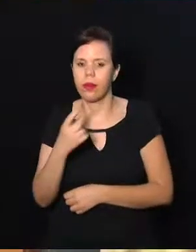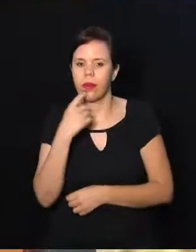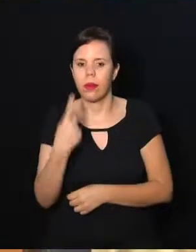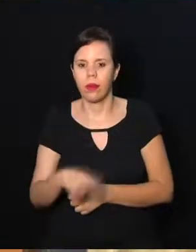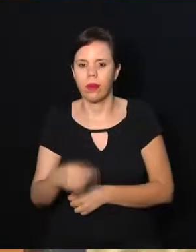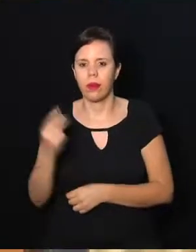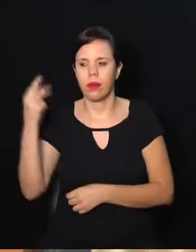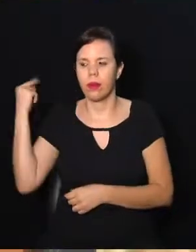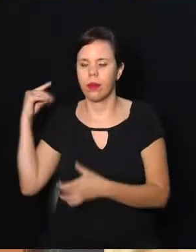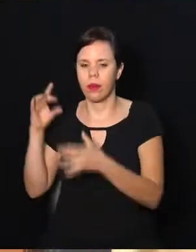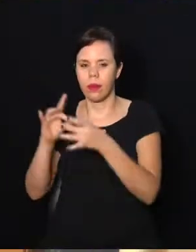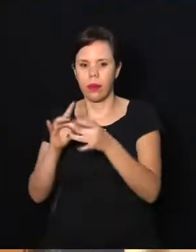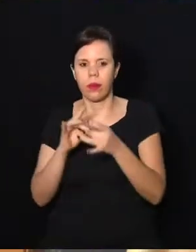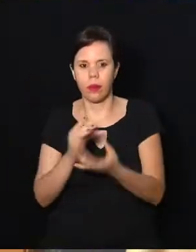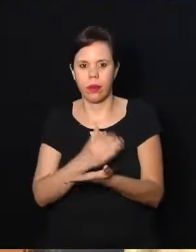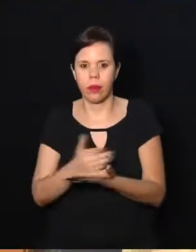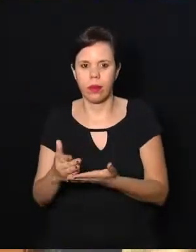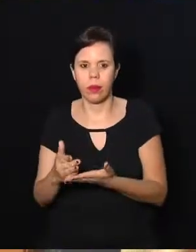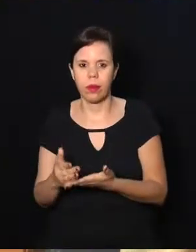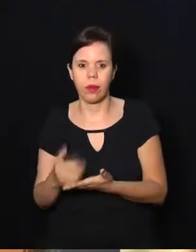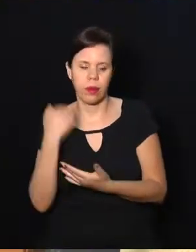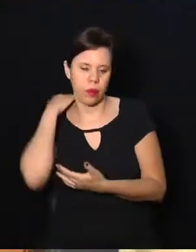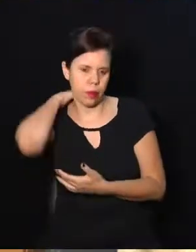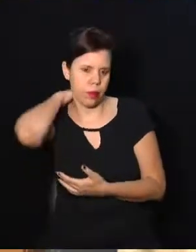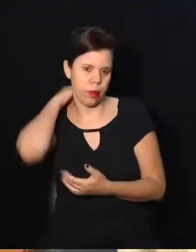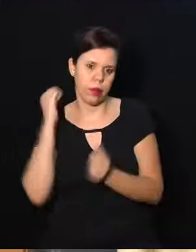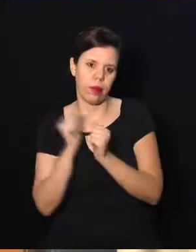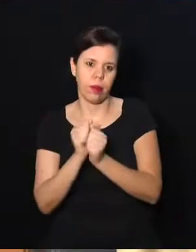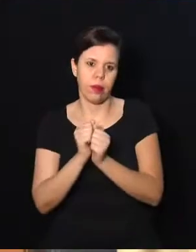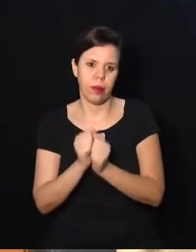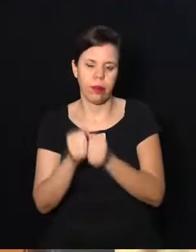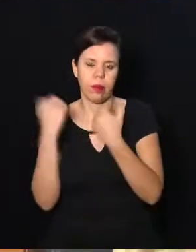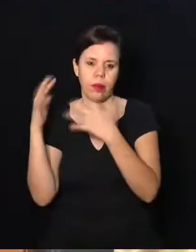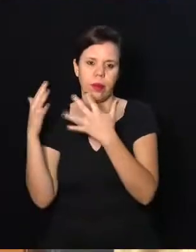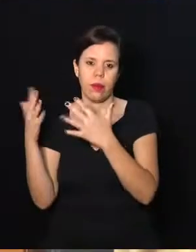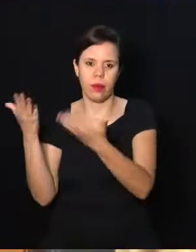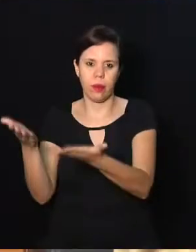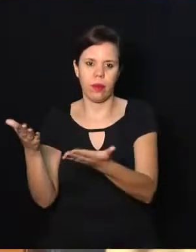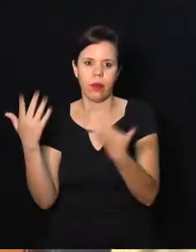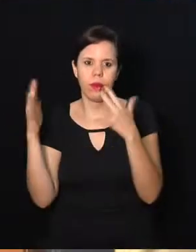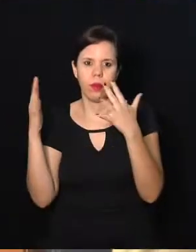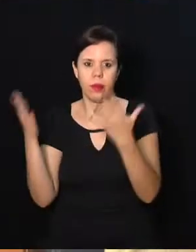antigo já, desde o princípio está conosco. Eu quero uma salva de palmas para o João.